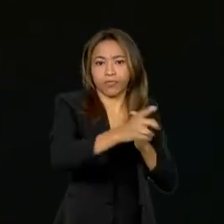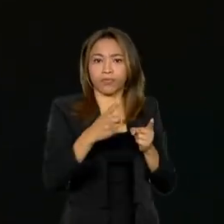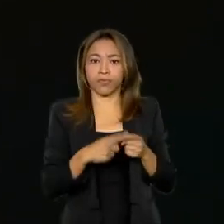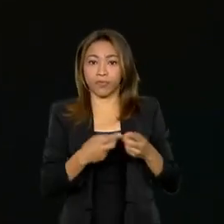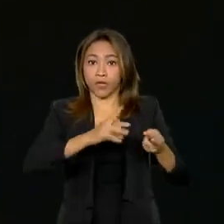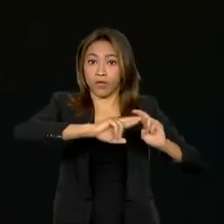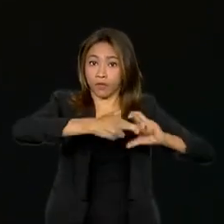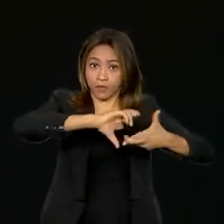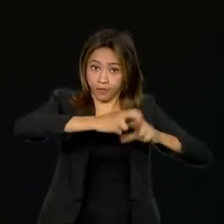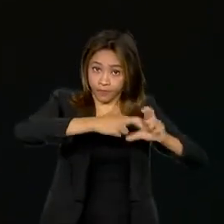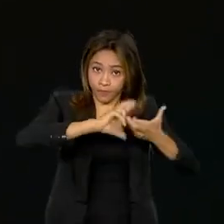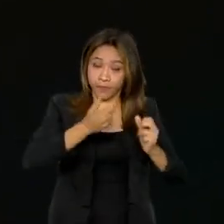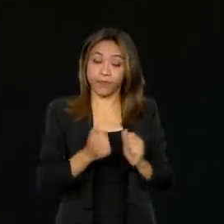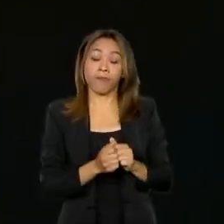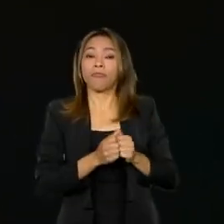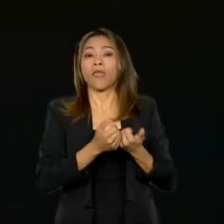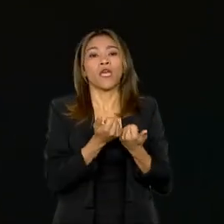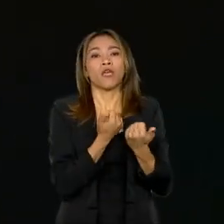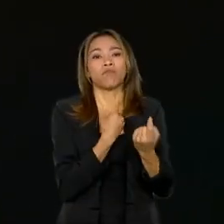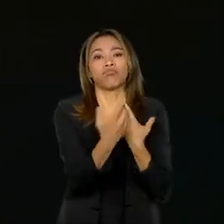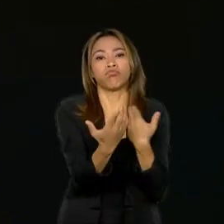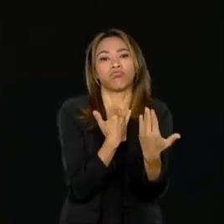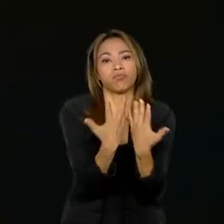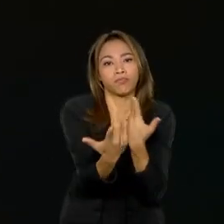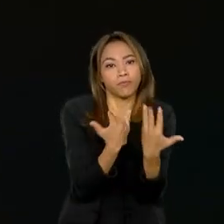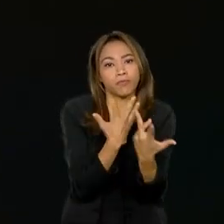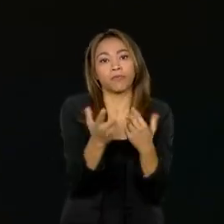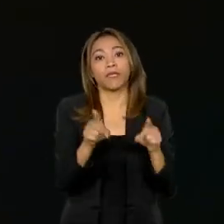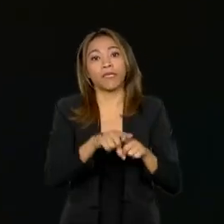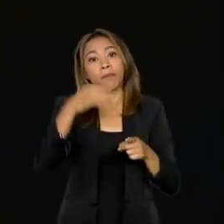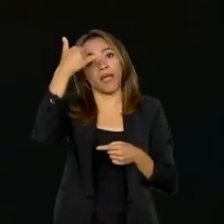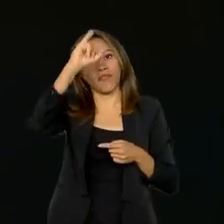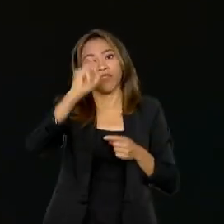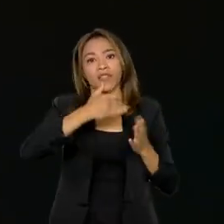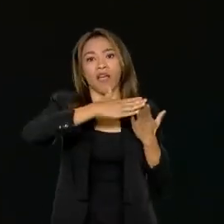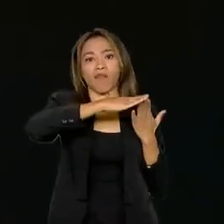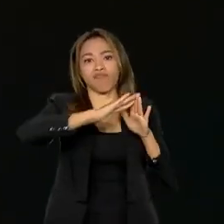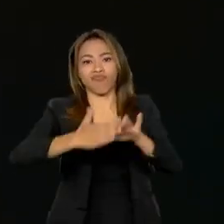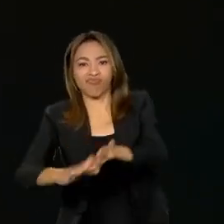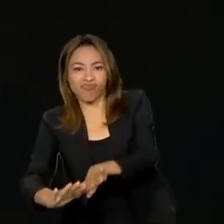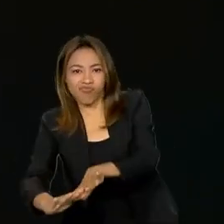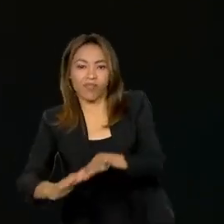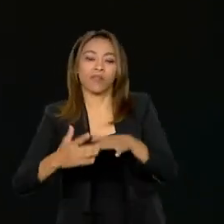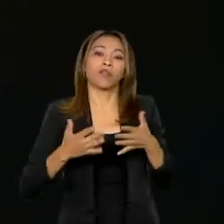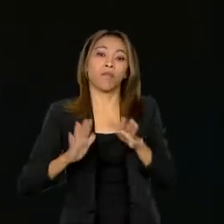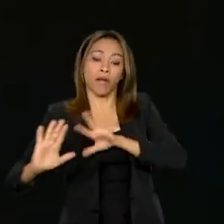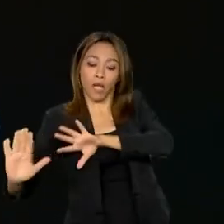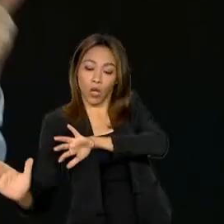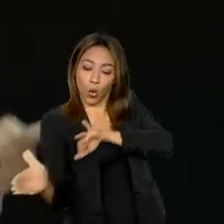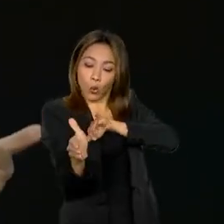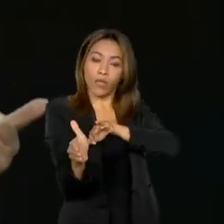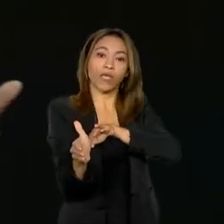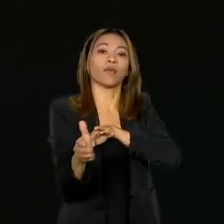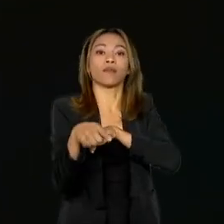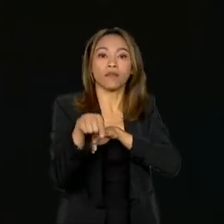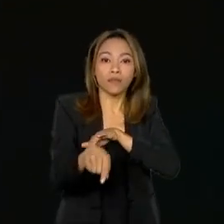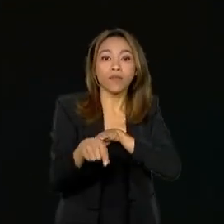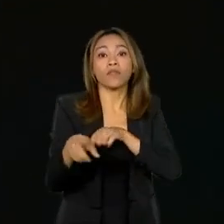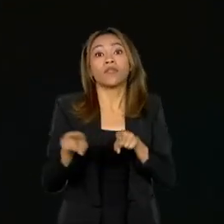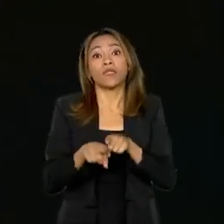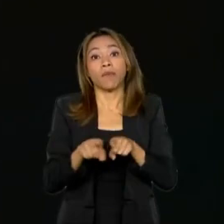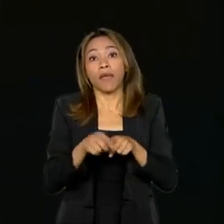resíduos sólidos, mobilidade urbana e prevenção a desastres naturais. Aí, contenção de encostas e